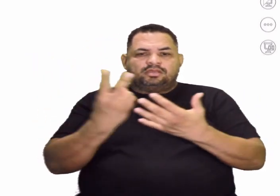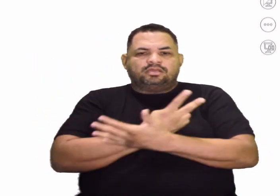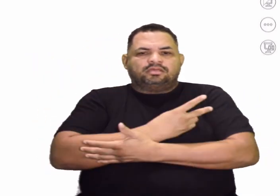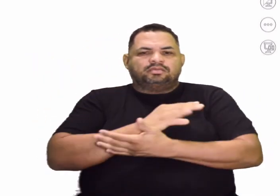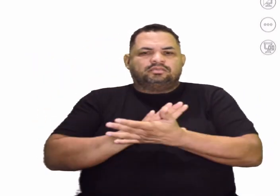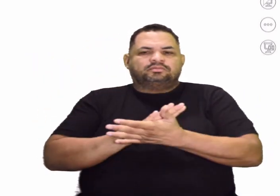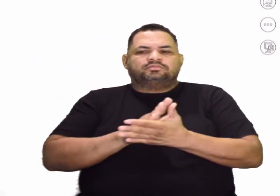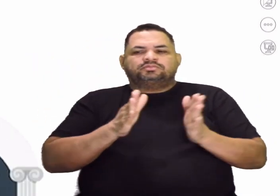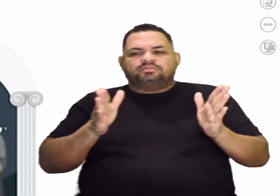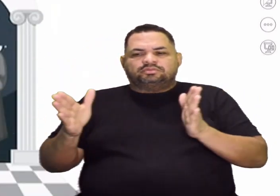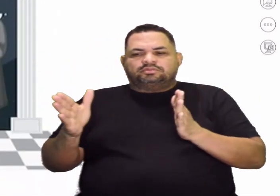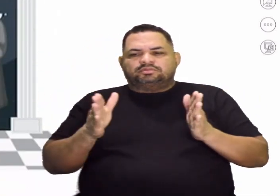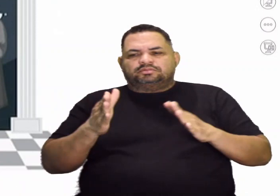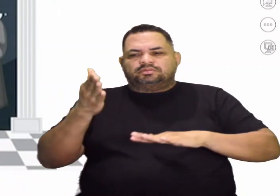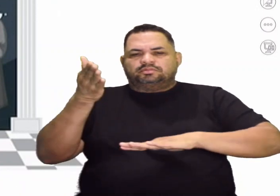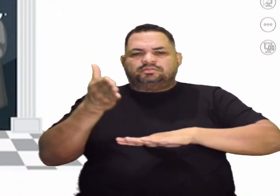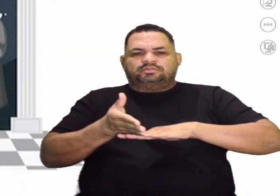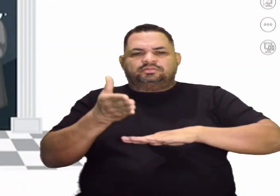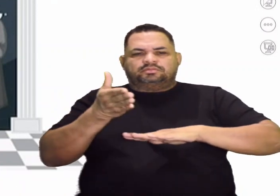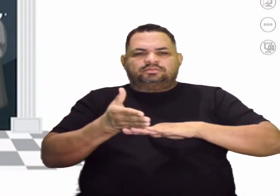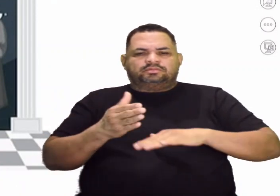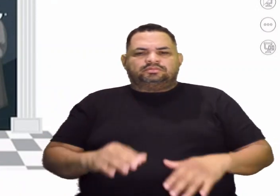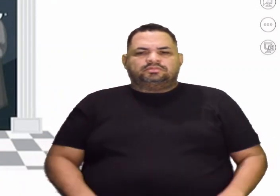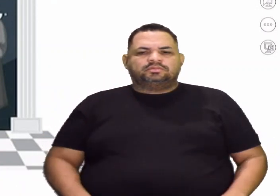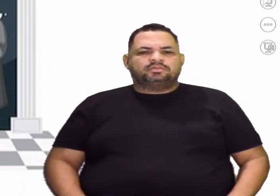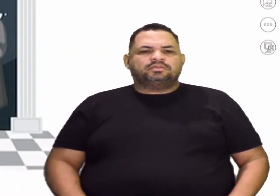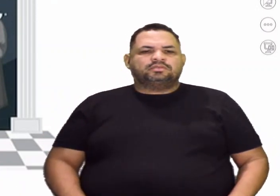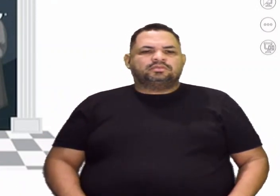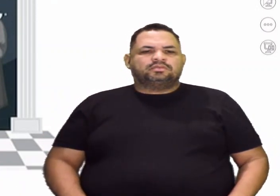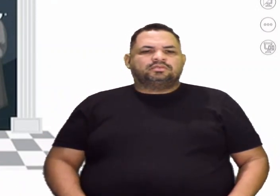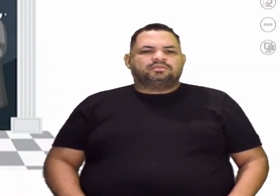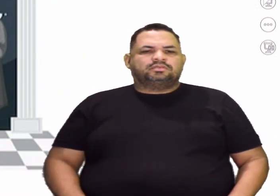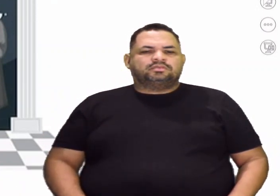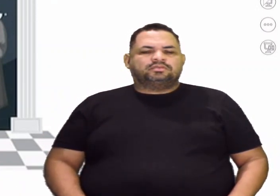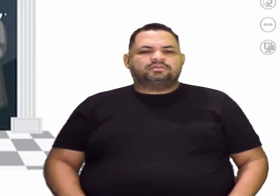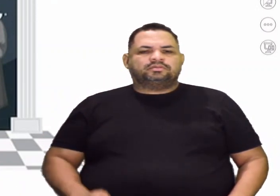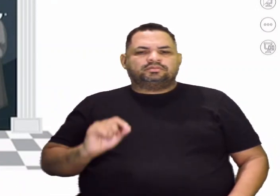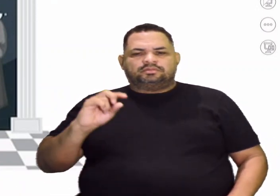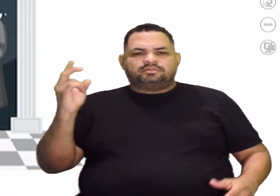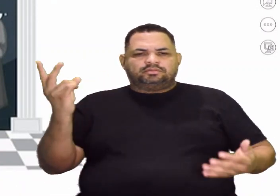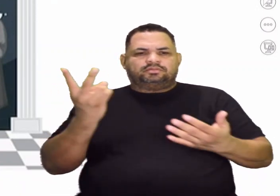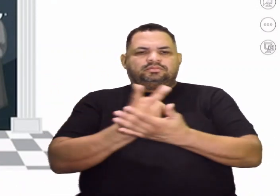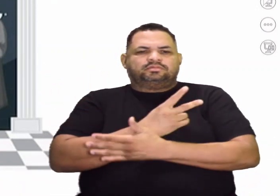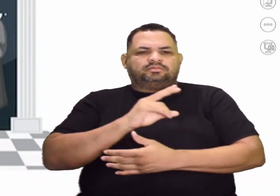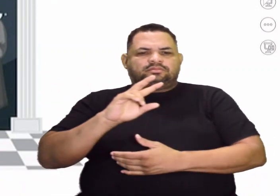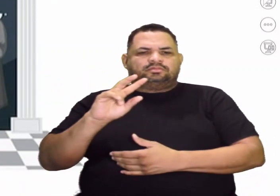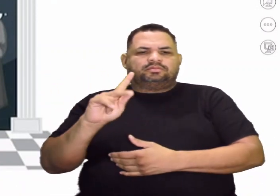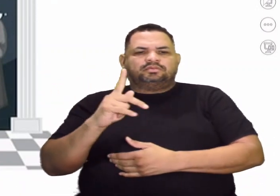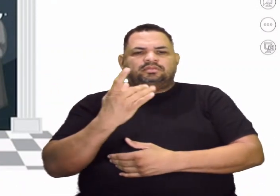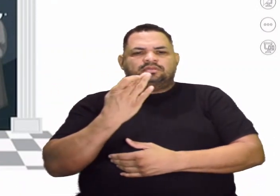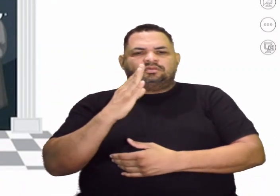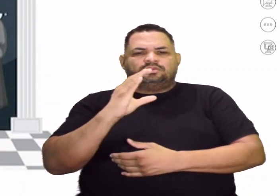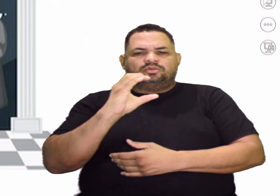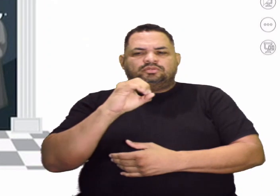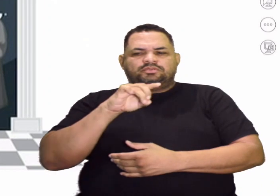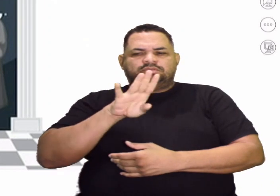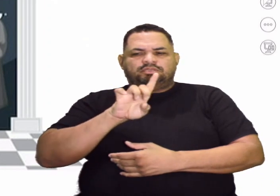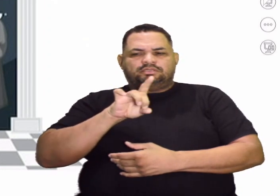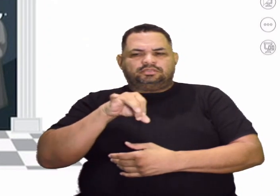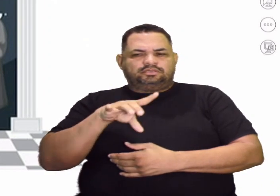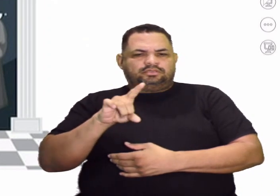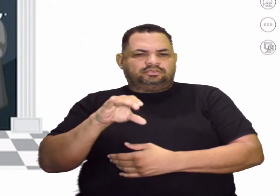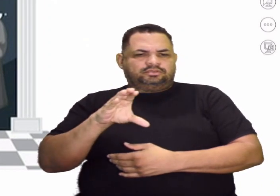acontecerá na modernidade. Por exemplo, tá, o que aconteceu lá, o heliocentrismo. Sabe por